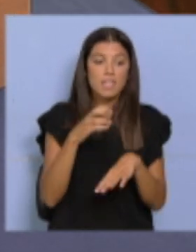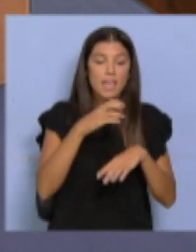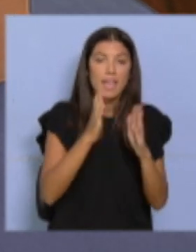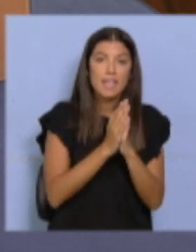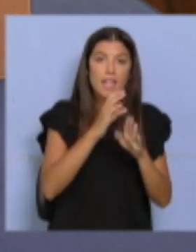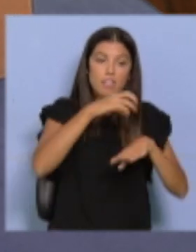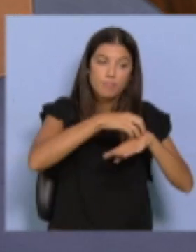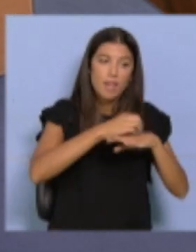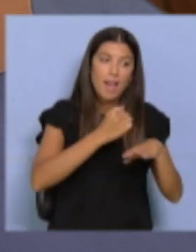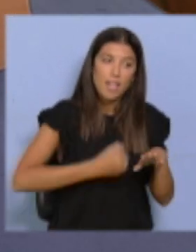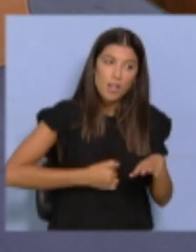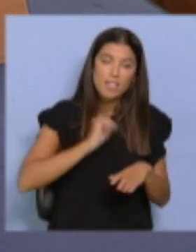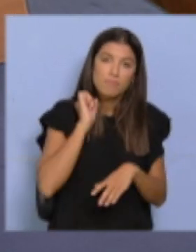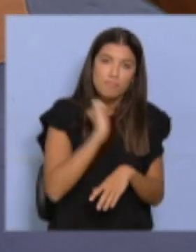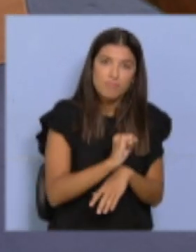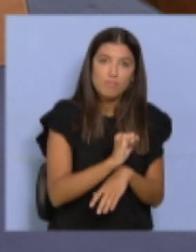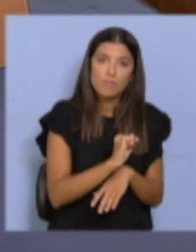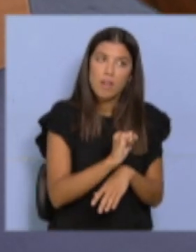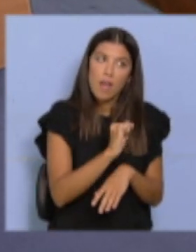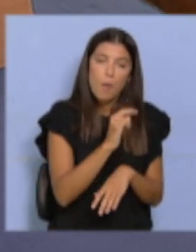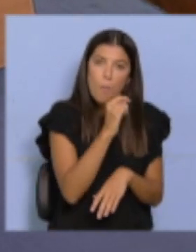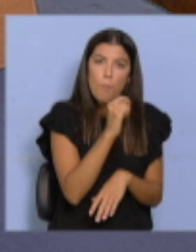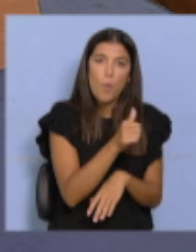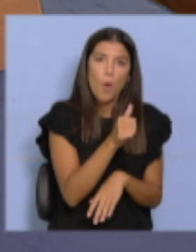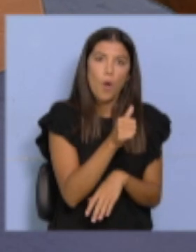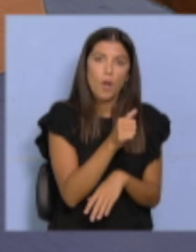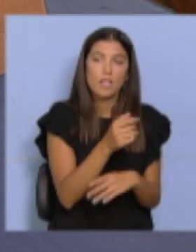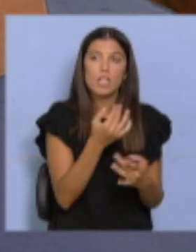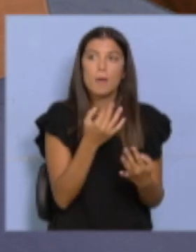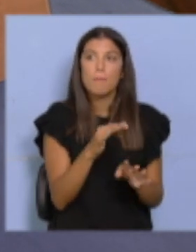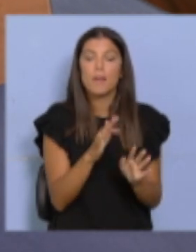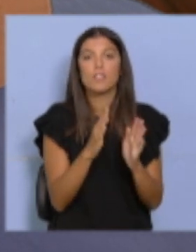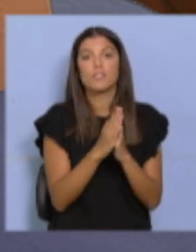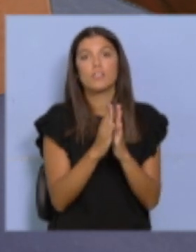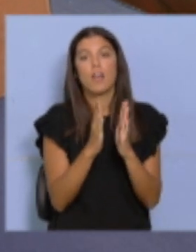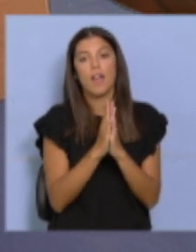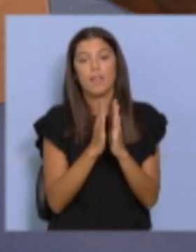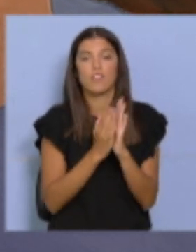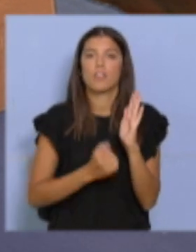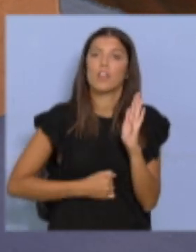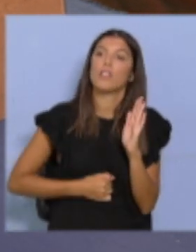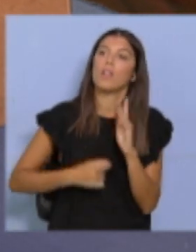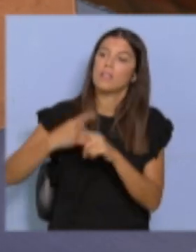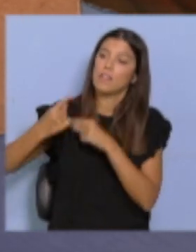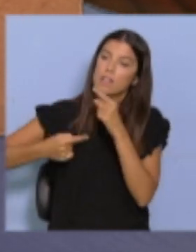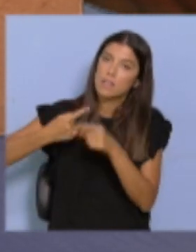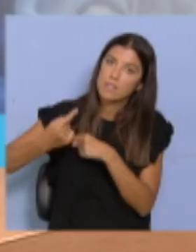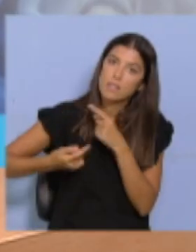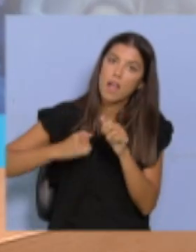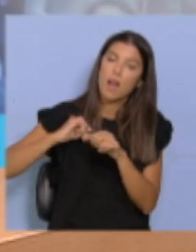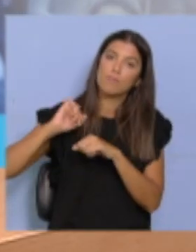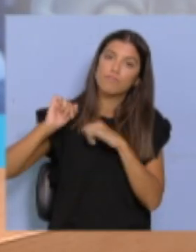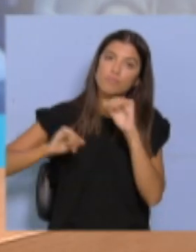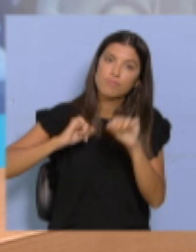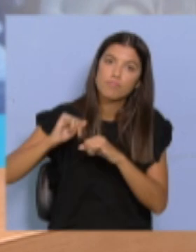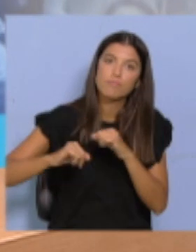presentes nos diferentes bairros. Mas, no entanto, a Igreja Católica, pela sua tradição, pela sua história, por aquilo que procura